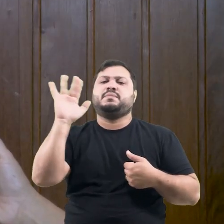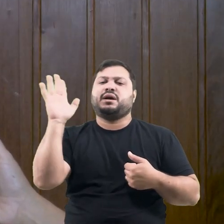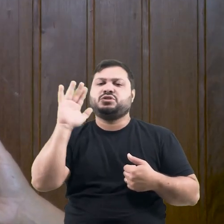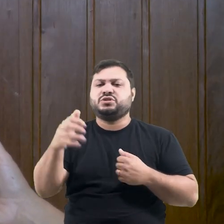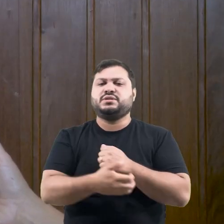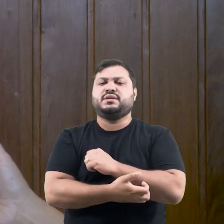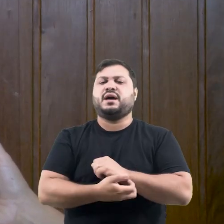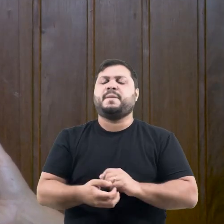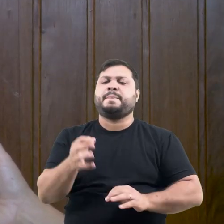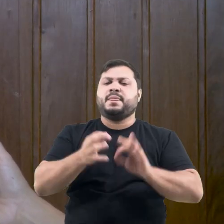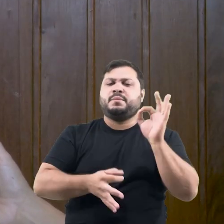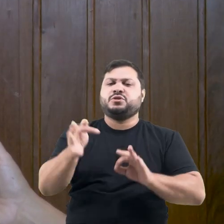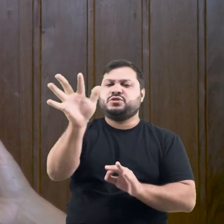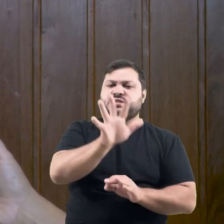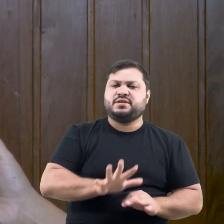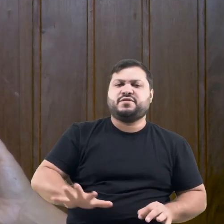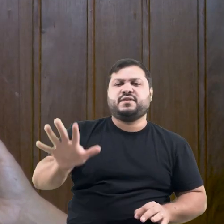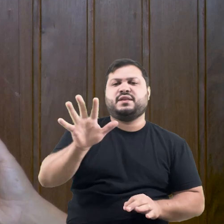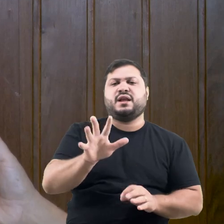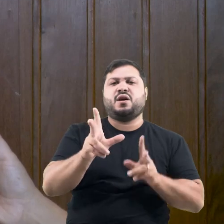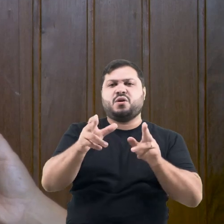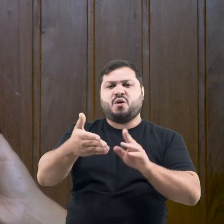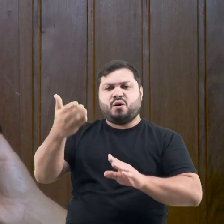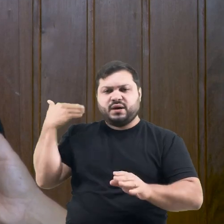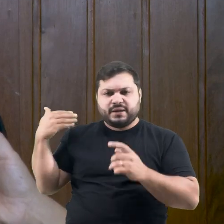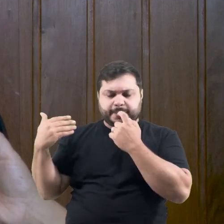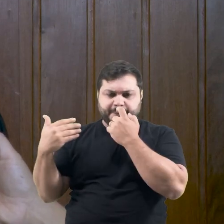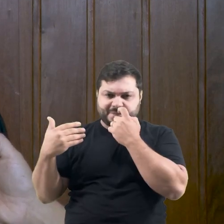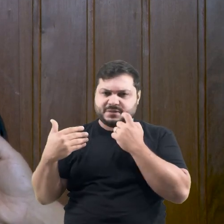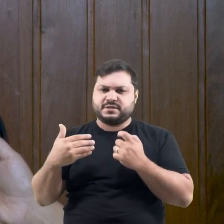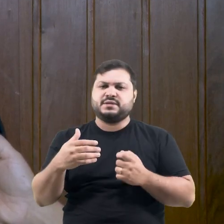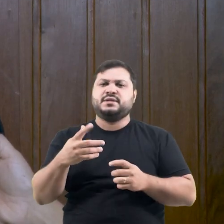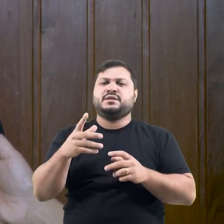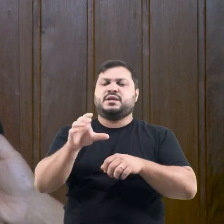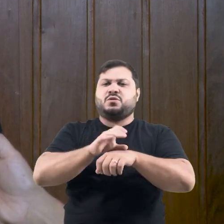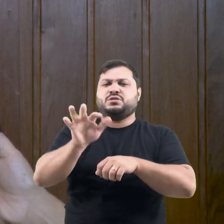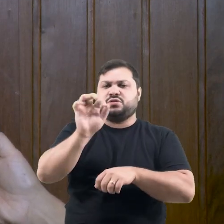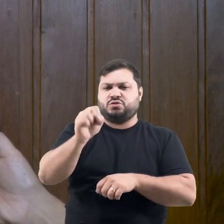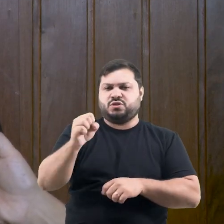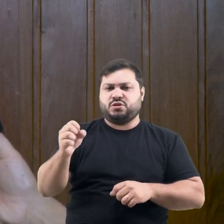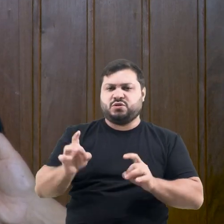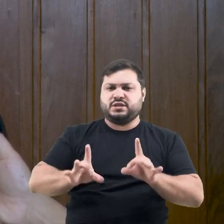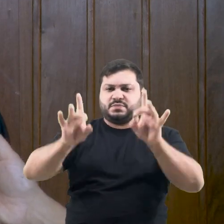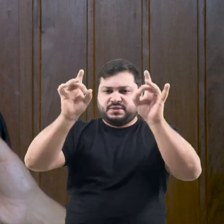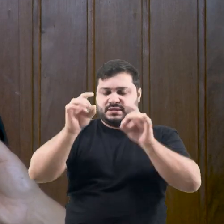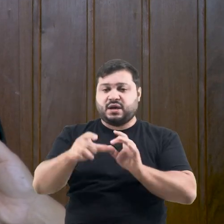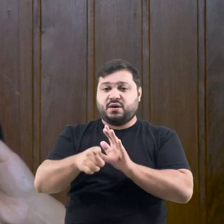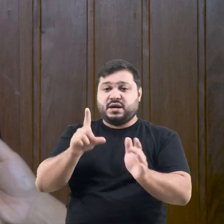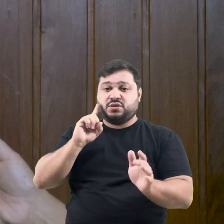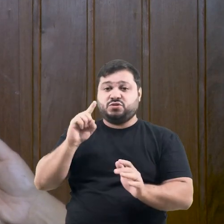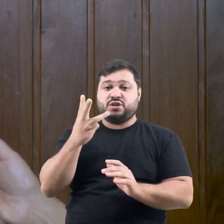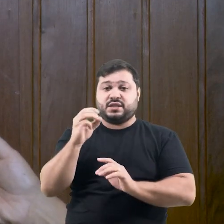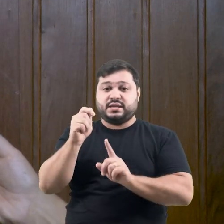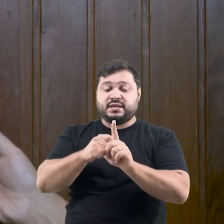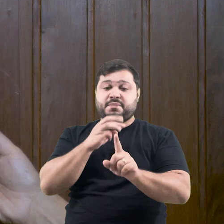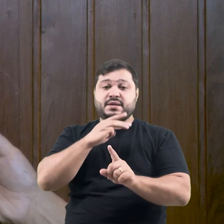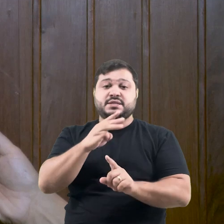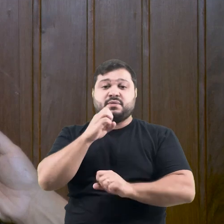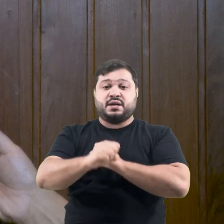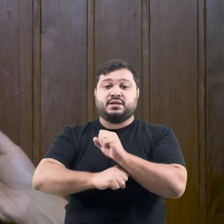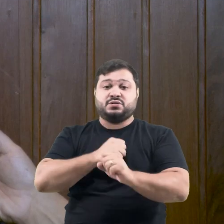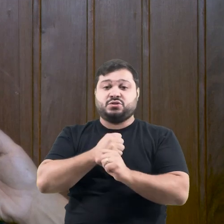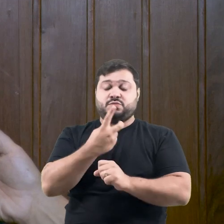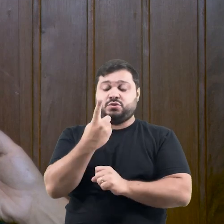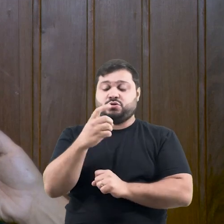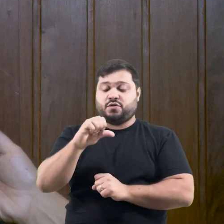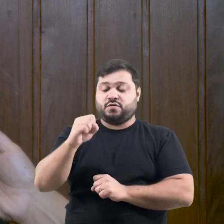imaginar uma justiça federal como era antes da Constituição de 88, em especial antes do dia 30 de março de